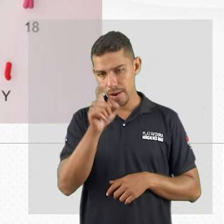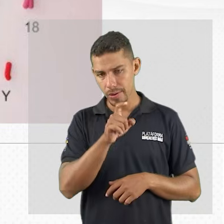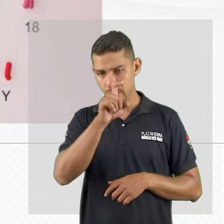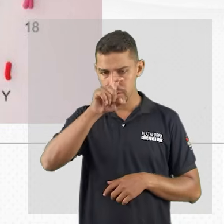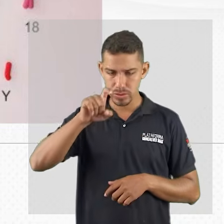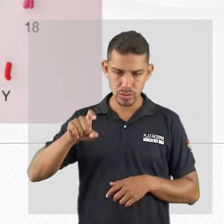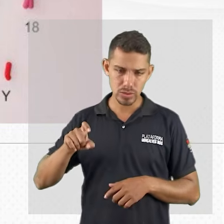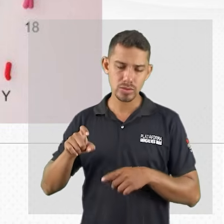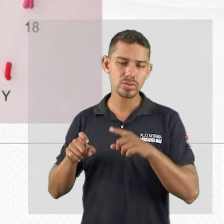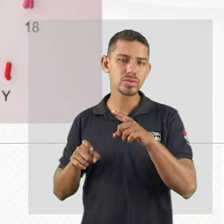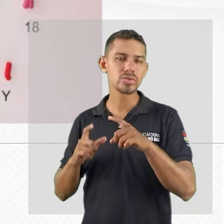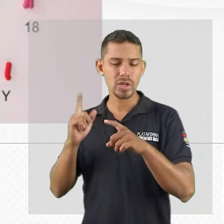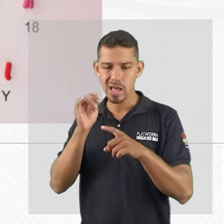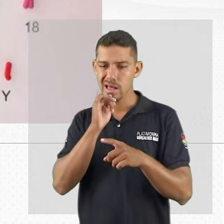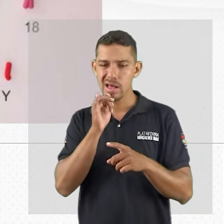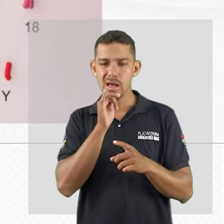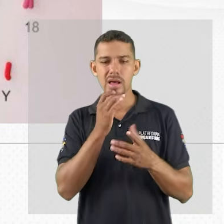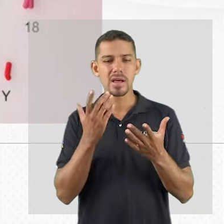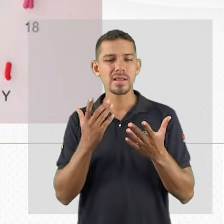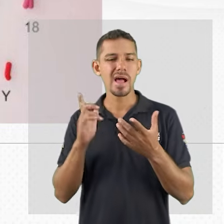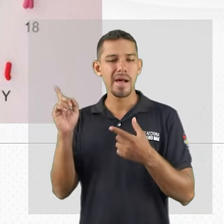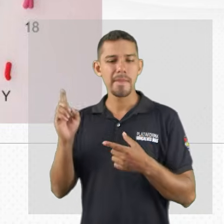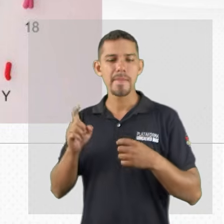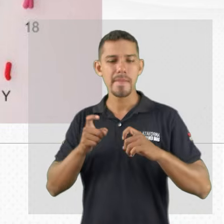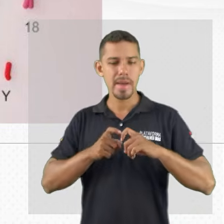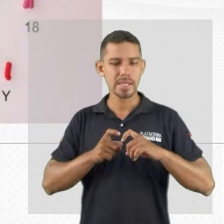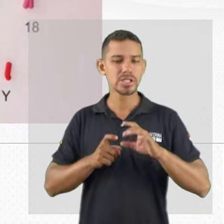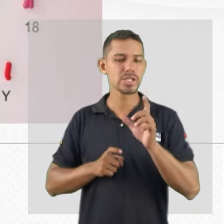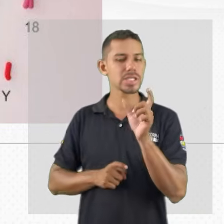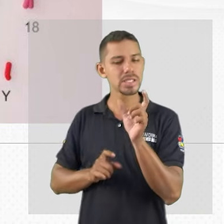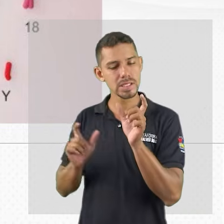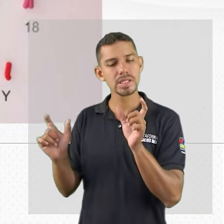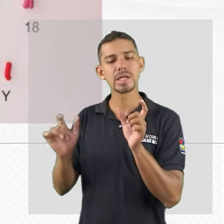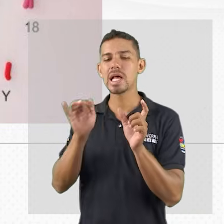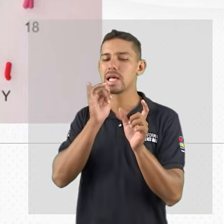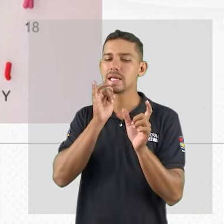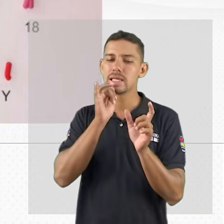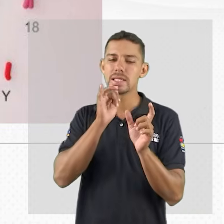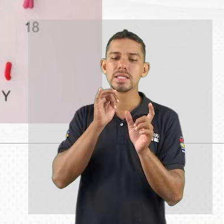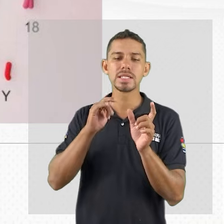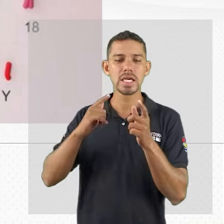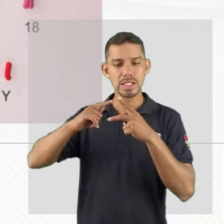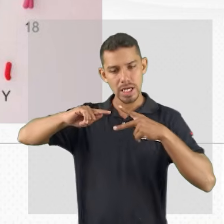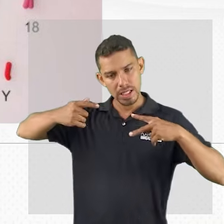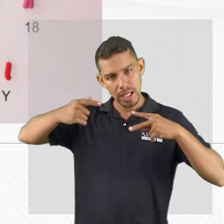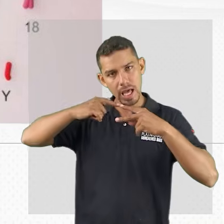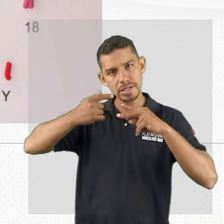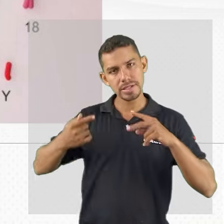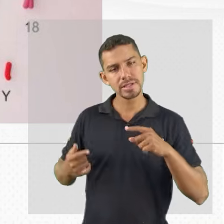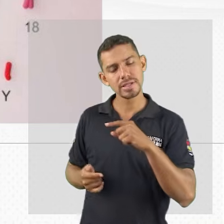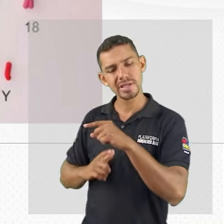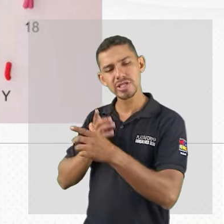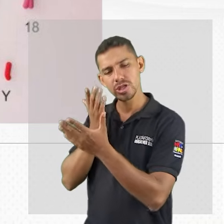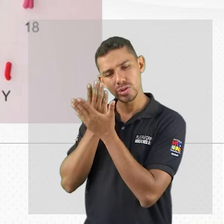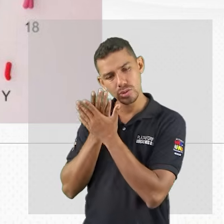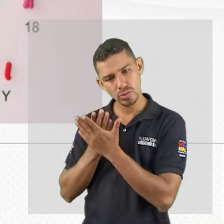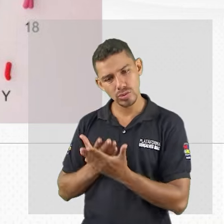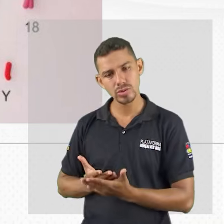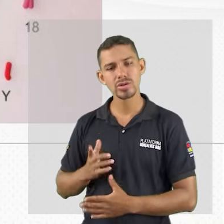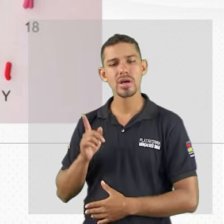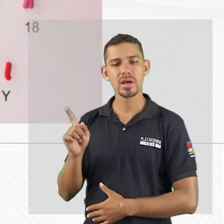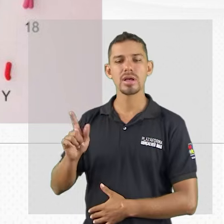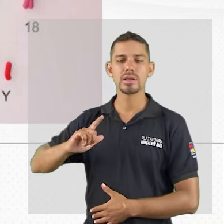para a genética, para a parte principalmente médica da genética, é muito importante que a gente analise, né, que a gente estude esses